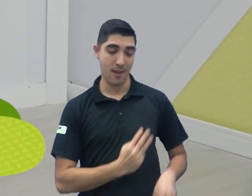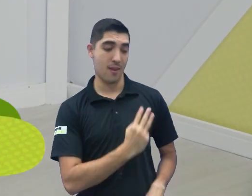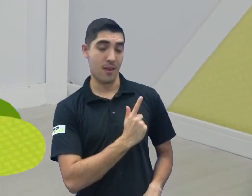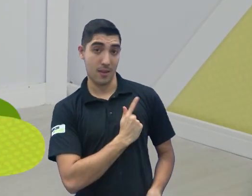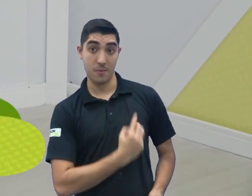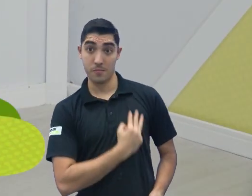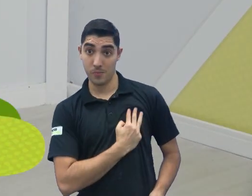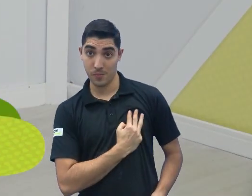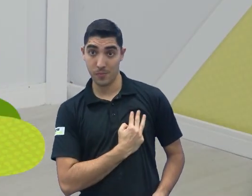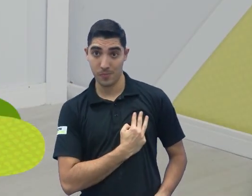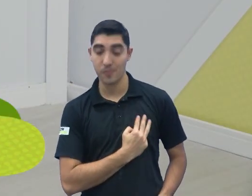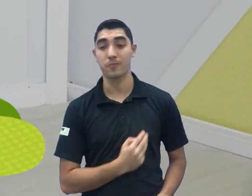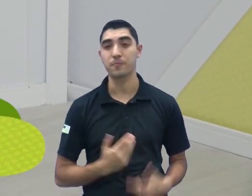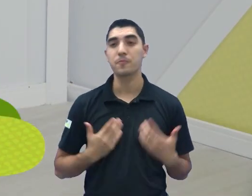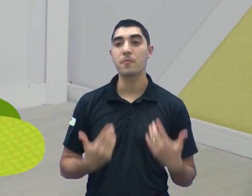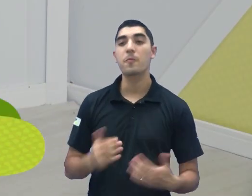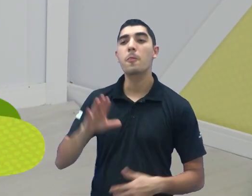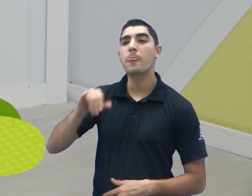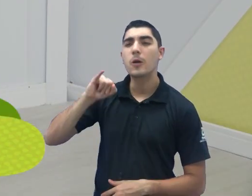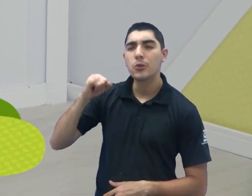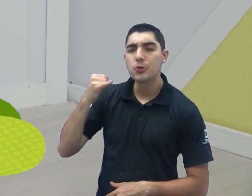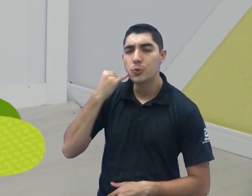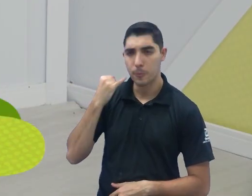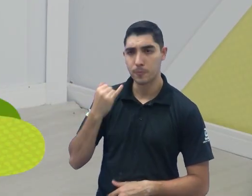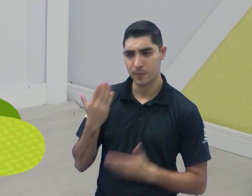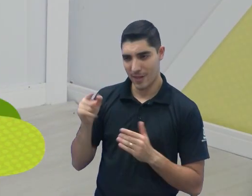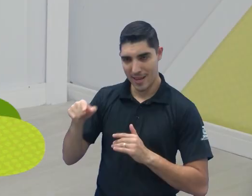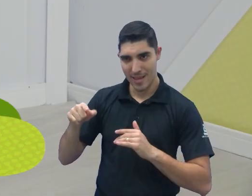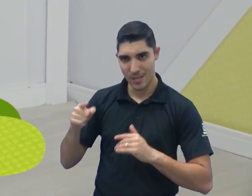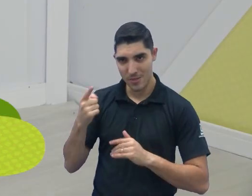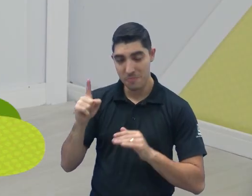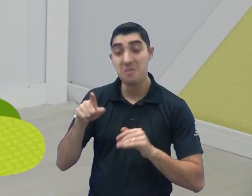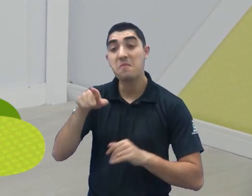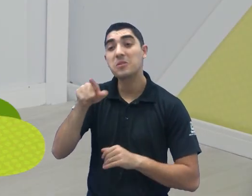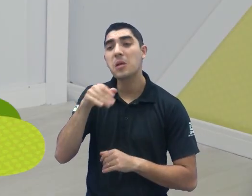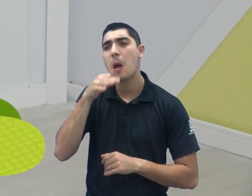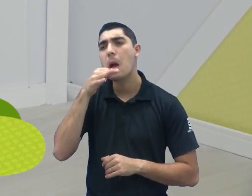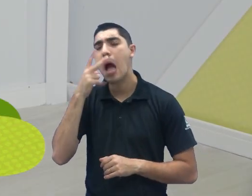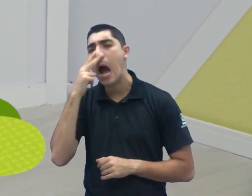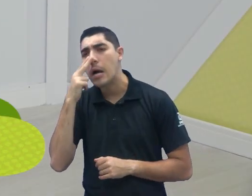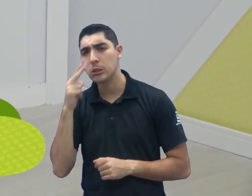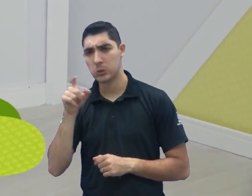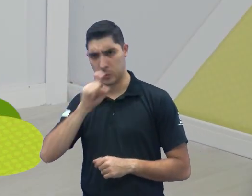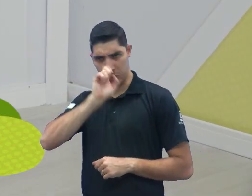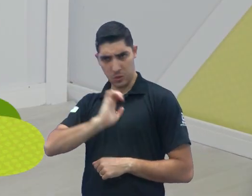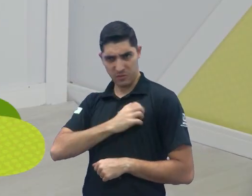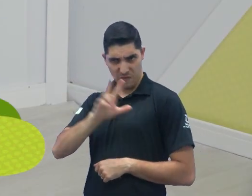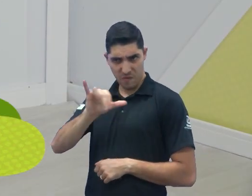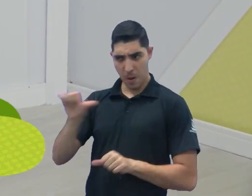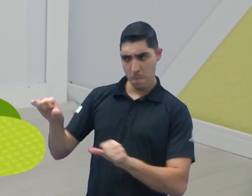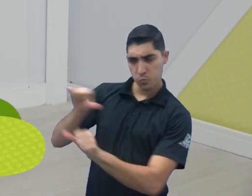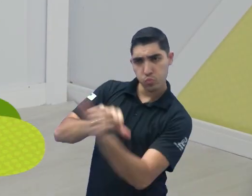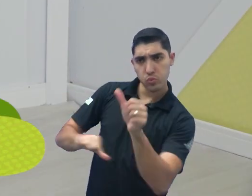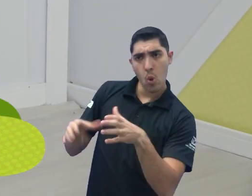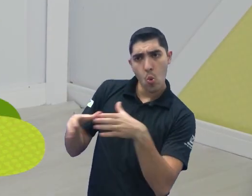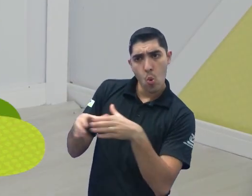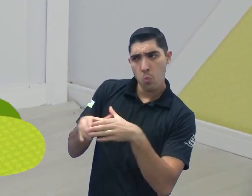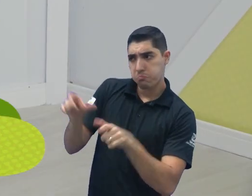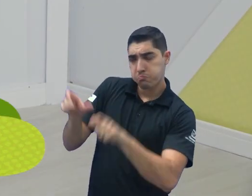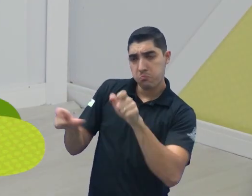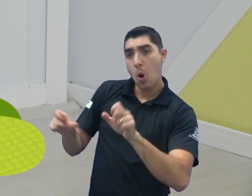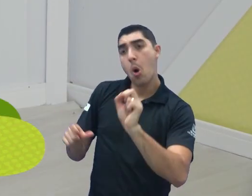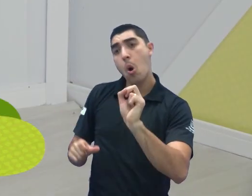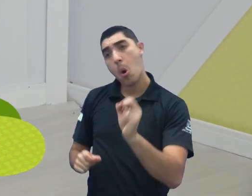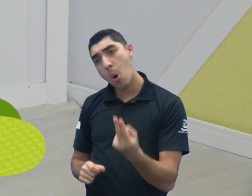para a gente fechar esse assunto do São José, você prevê algum tipo de mudança nessa equipe do São José em relação ao que foi a estreia? Ou Marcelo Marelli,